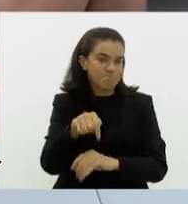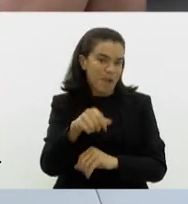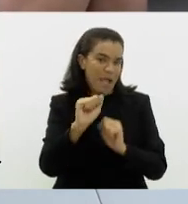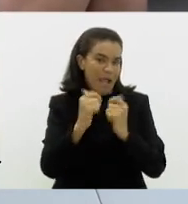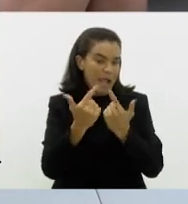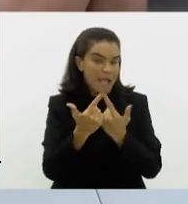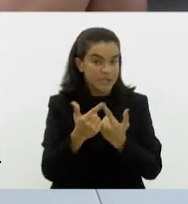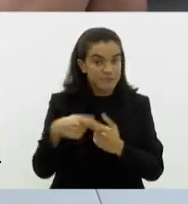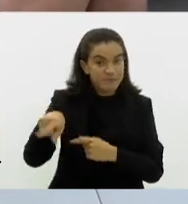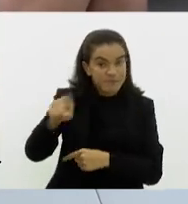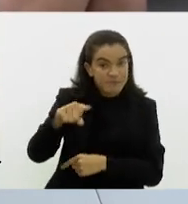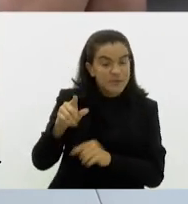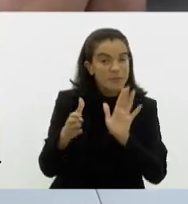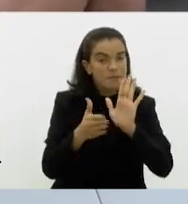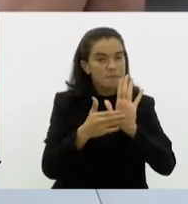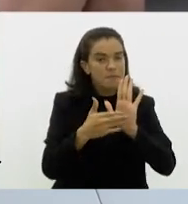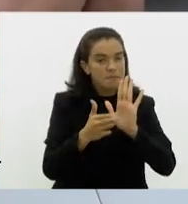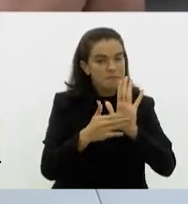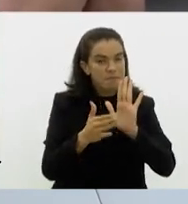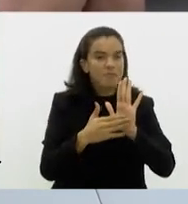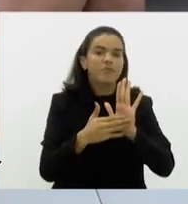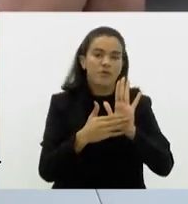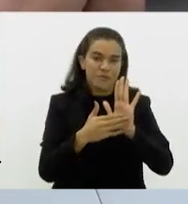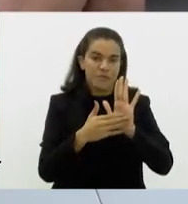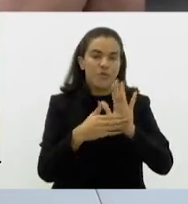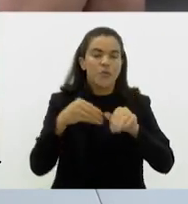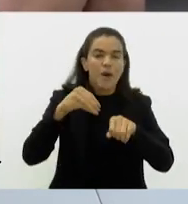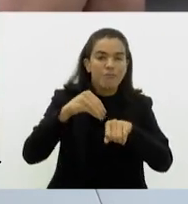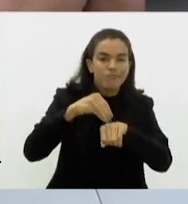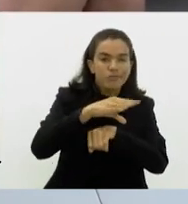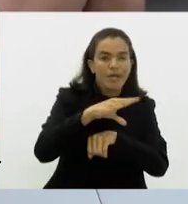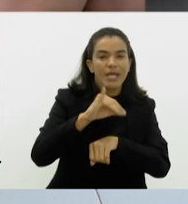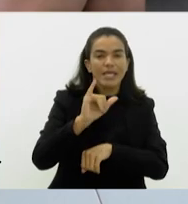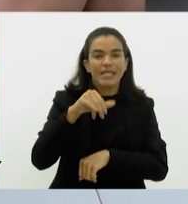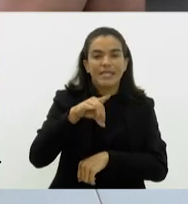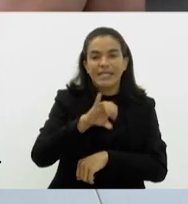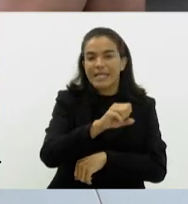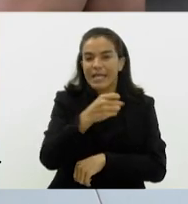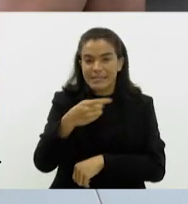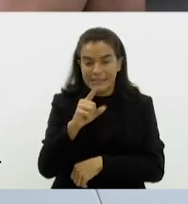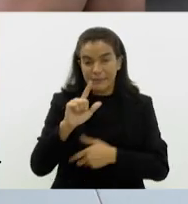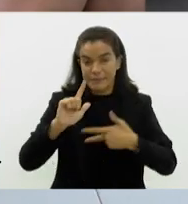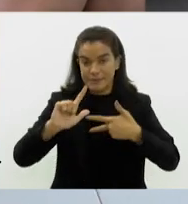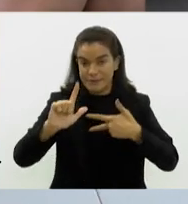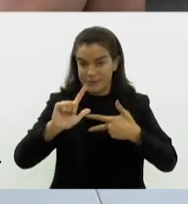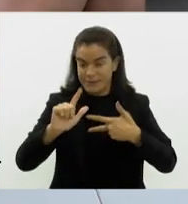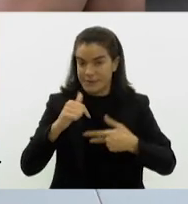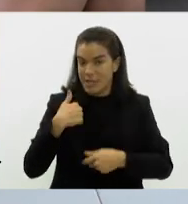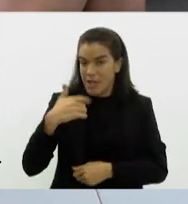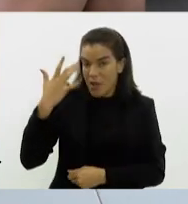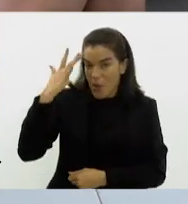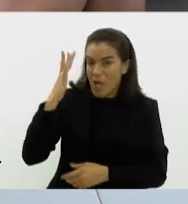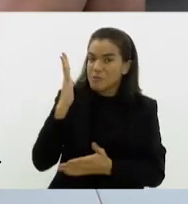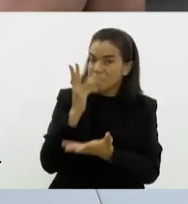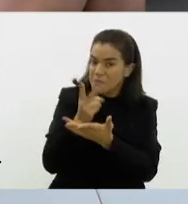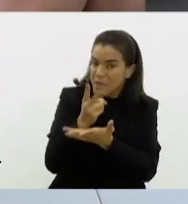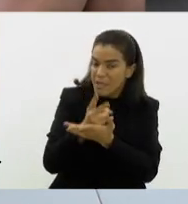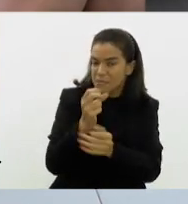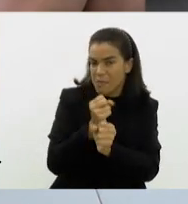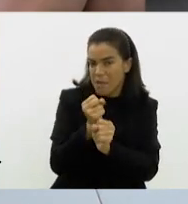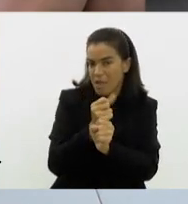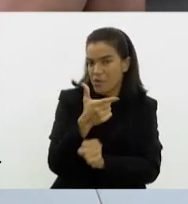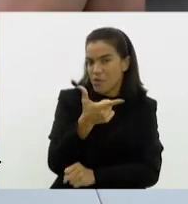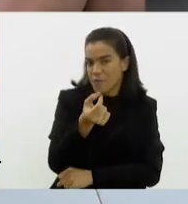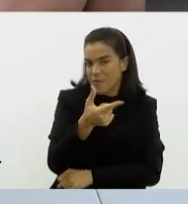Excelências propuseram uma indicação legislativa. Também ainda foi, salvo erro de memória, em 23.